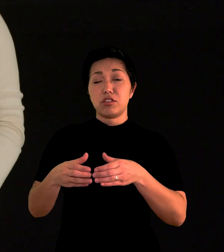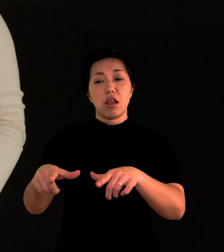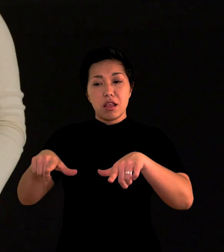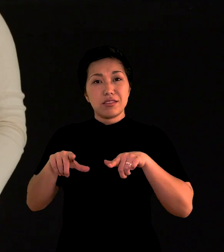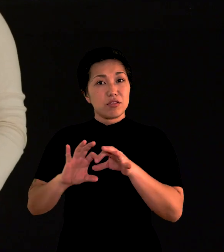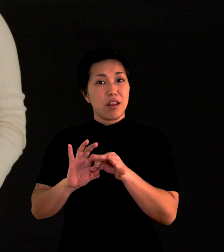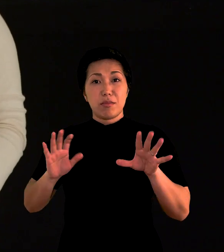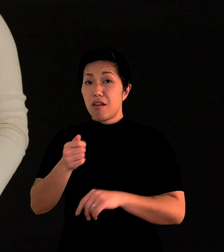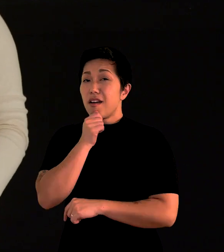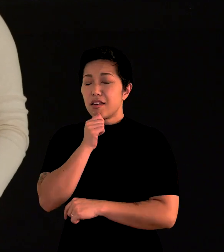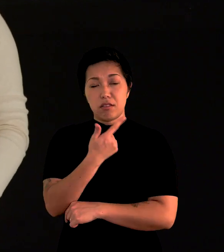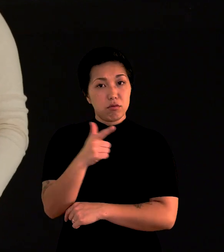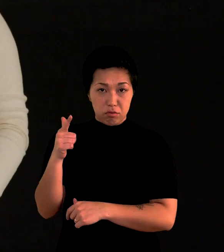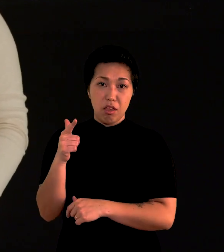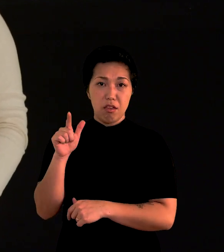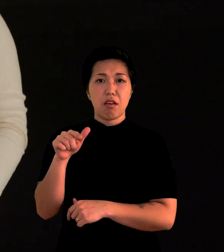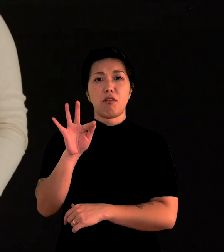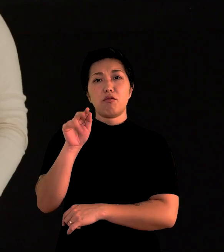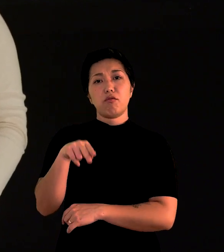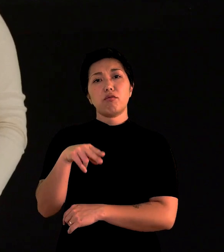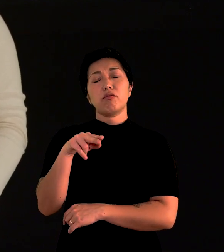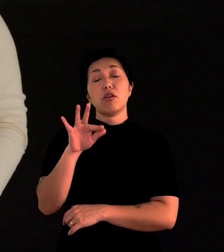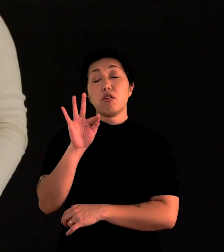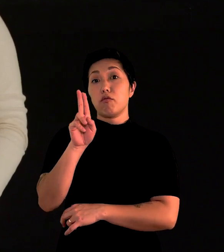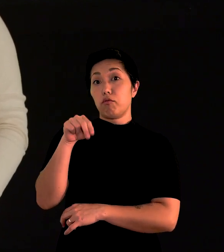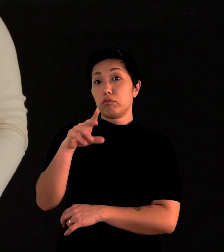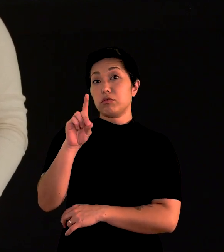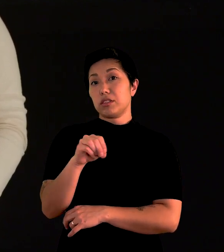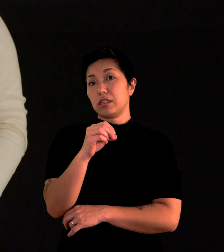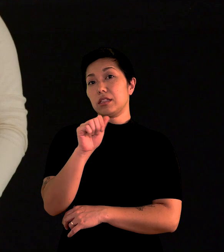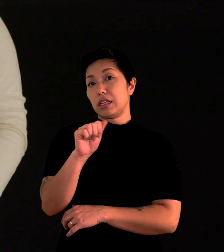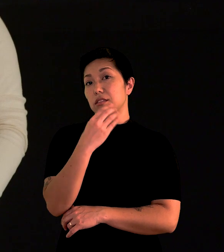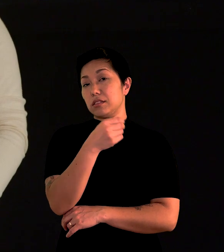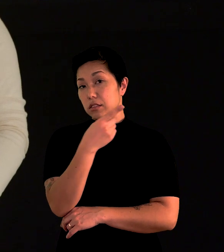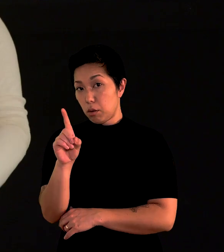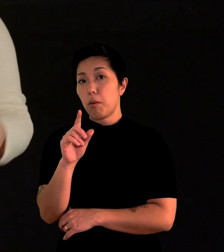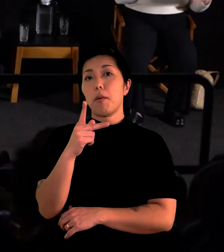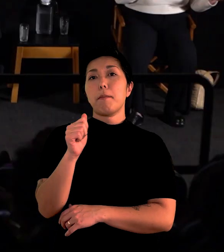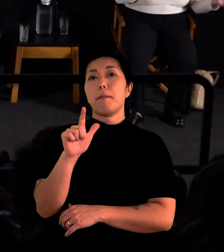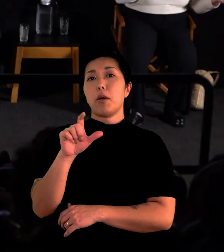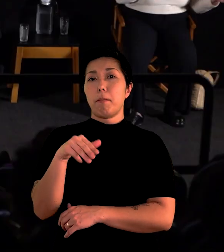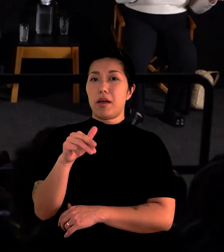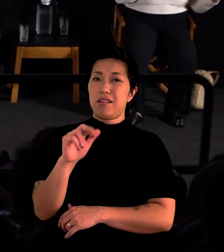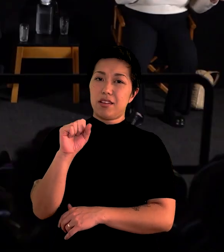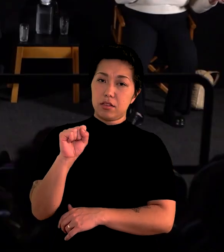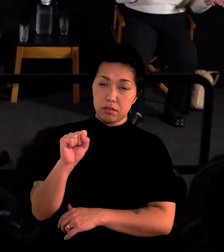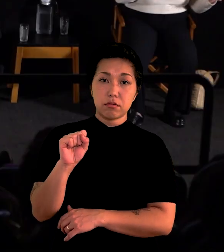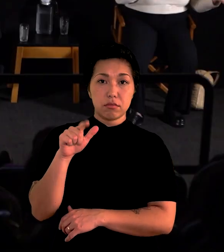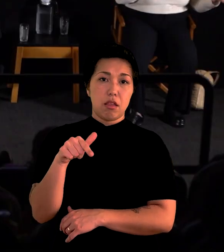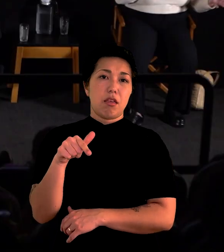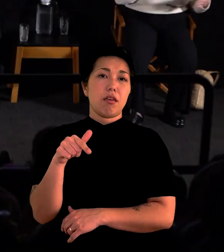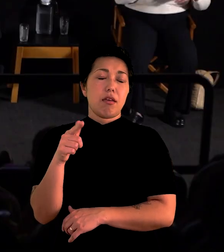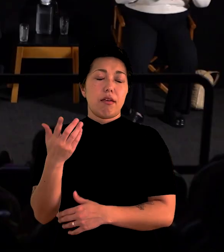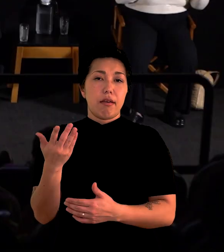Essa comunidade, então, ela não é certificada, né, pela Fundação Palmares. Lembrando também que territórios